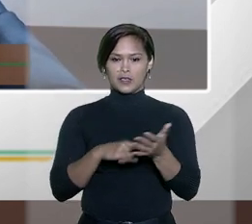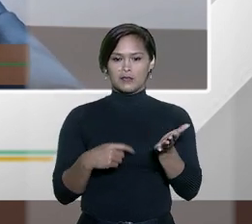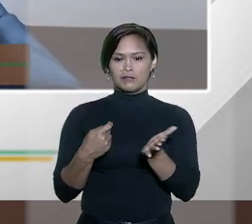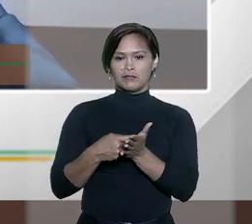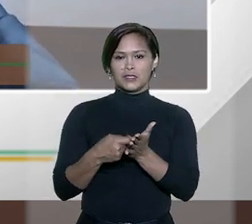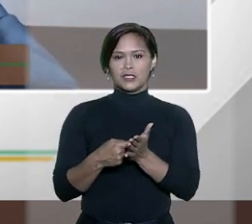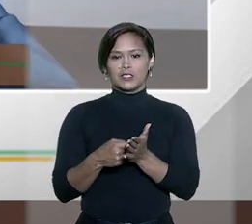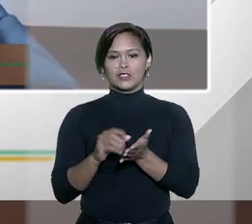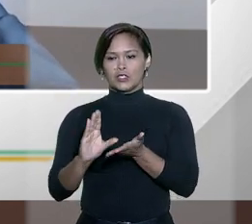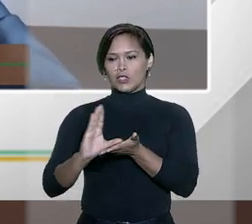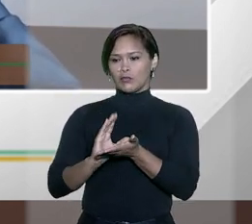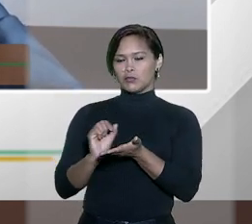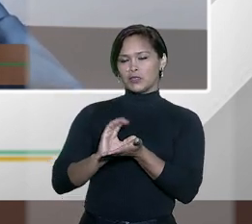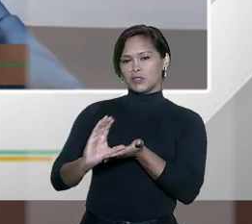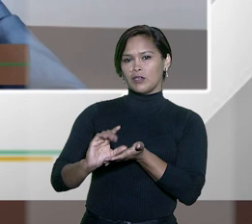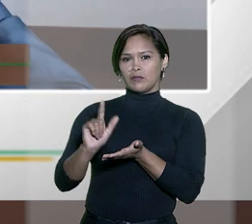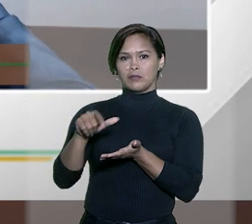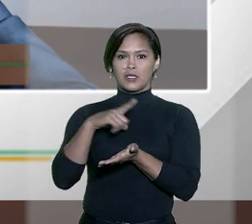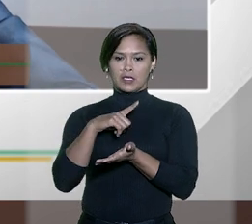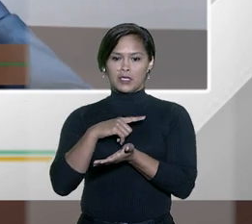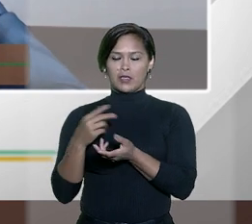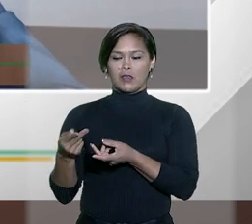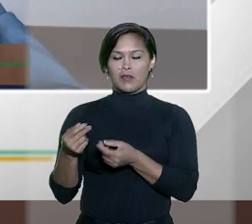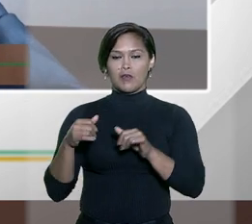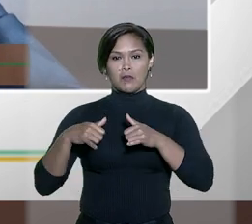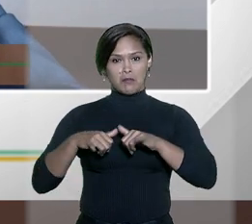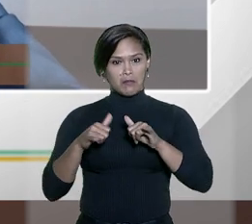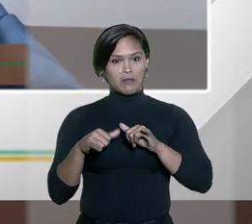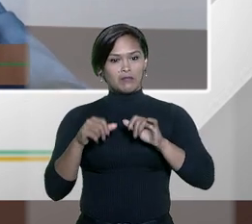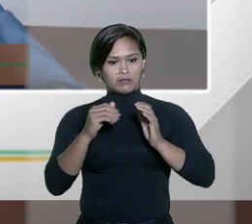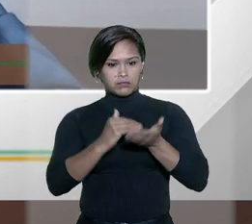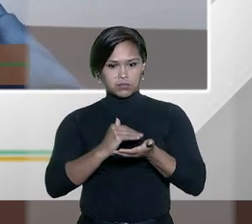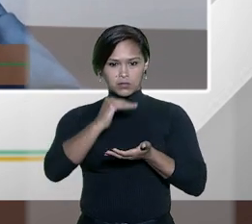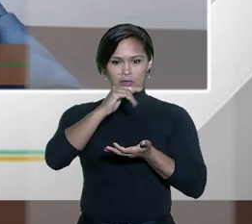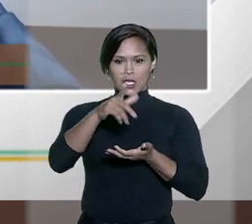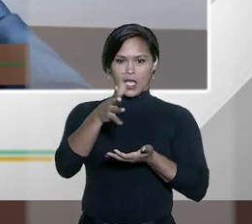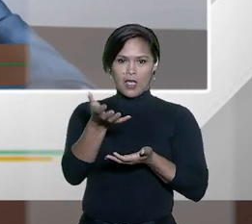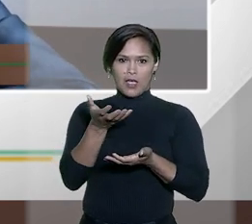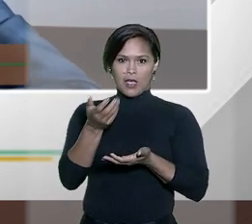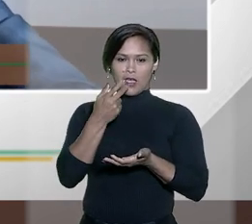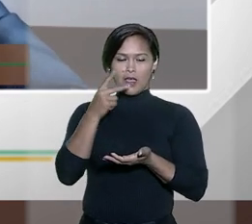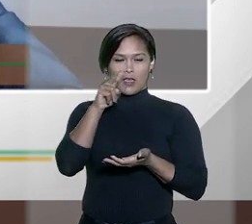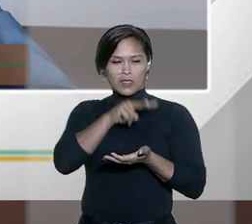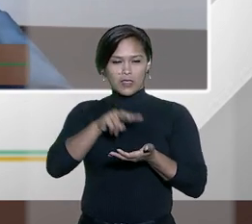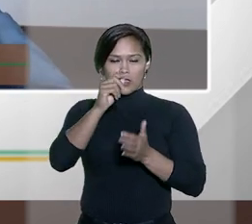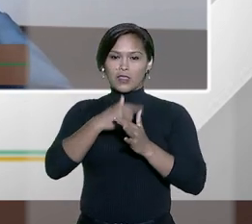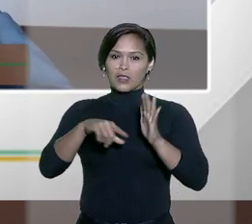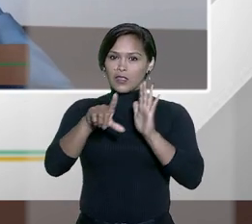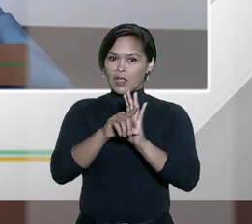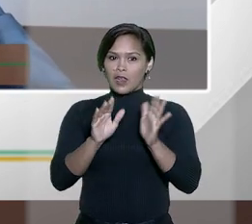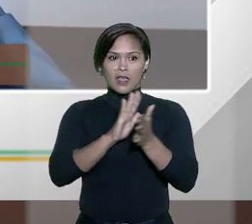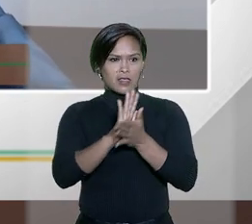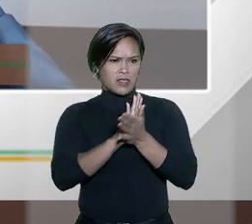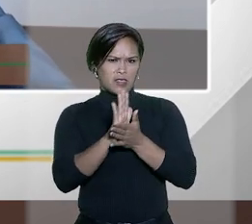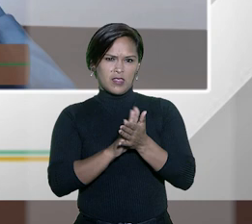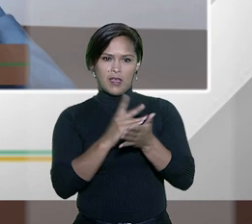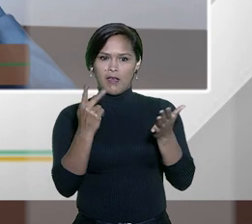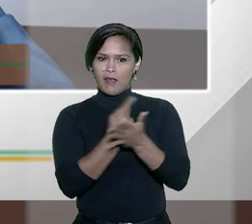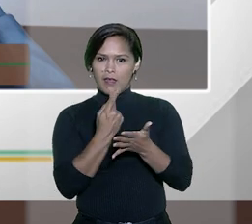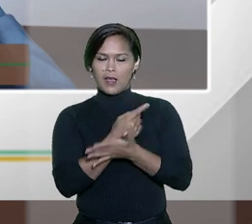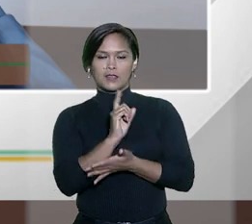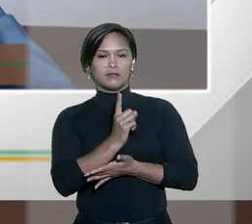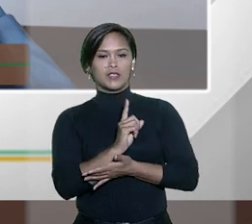né, aquisição, cessão, enfim, há um mercado bem aquecido em relação a isso e dentro da lei, não estou falando nada, né,